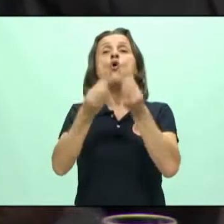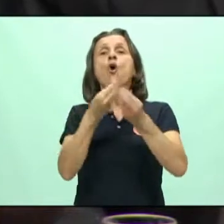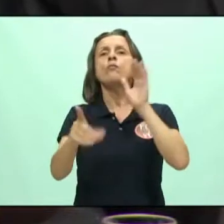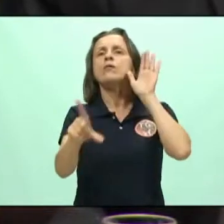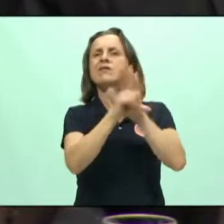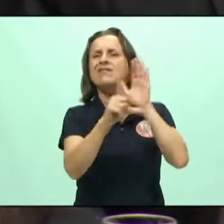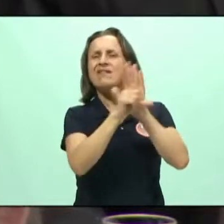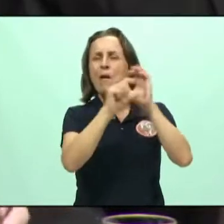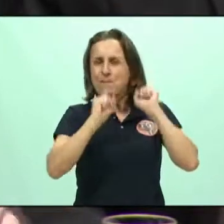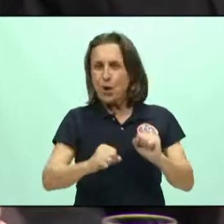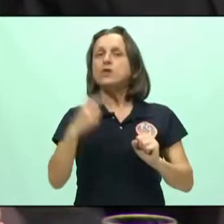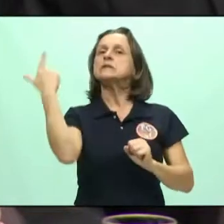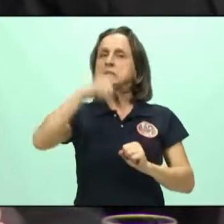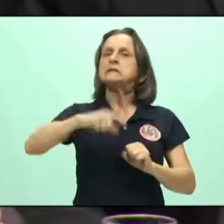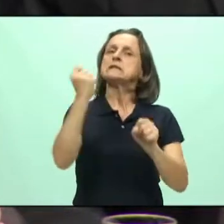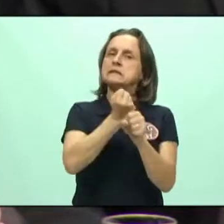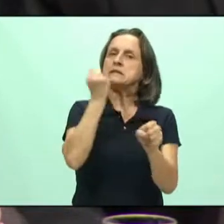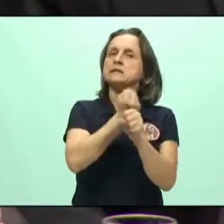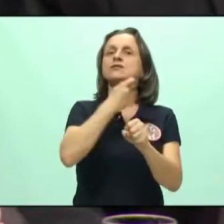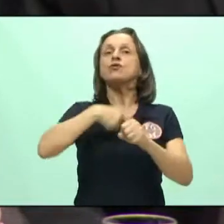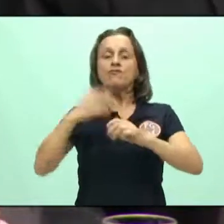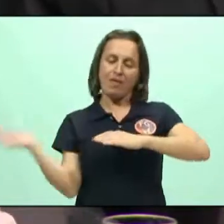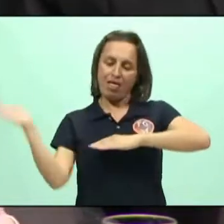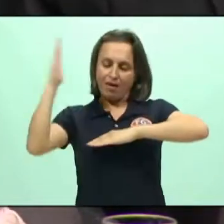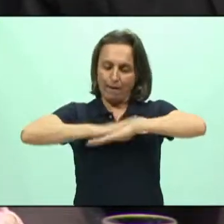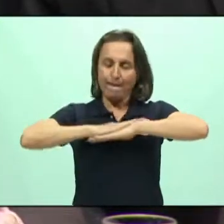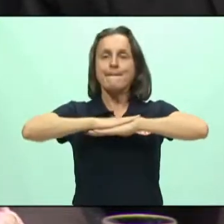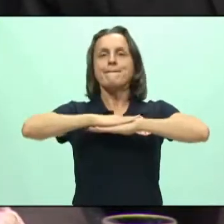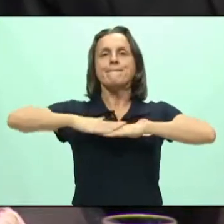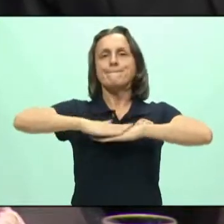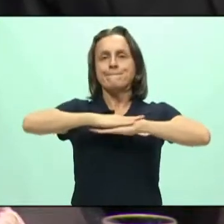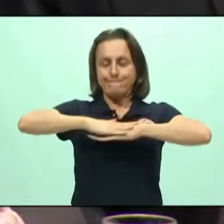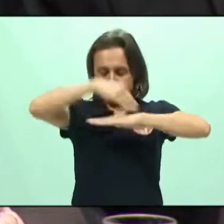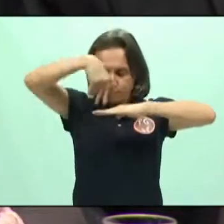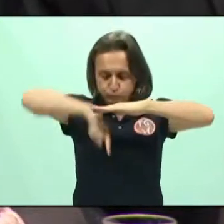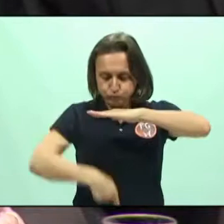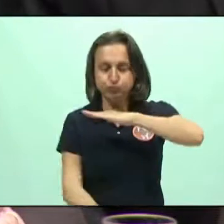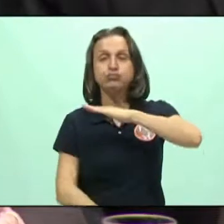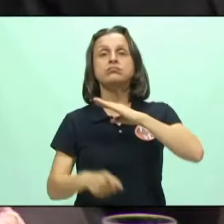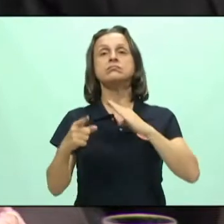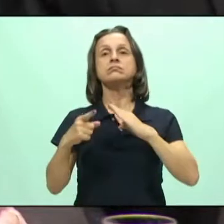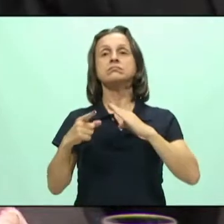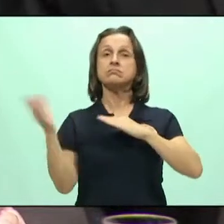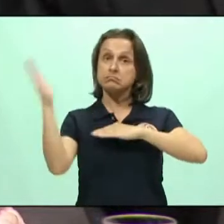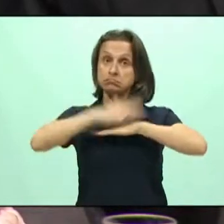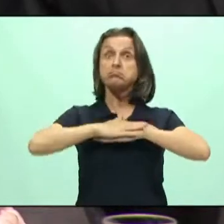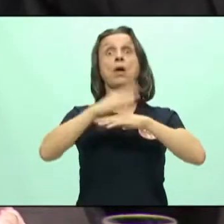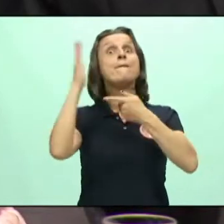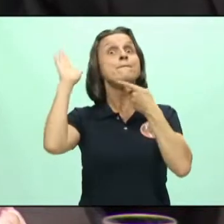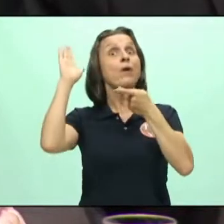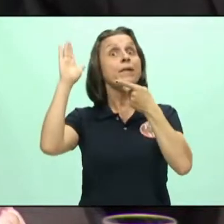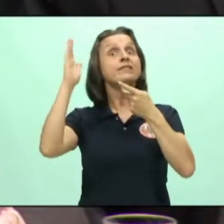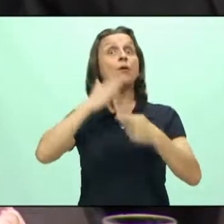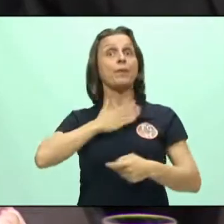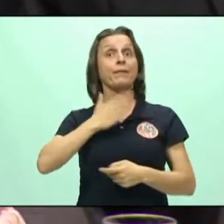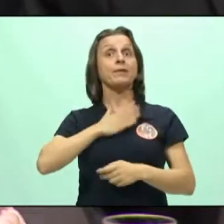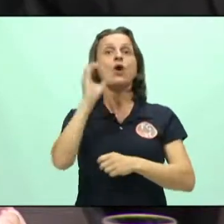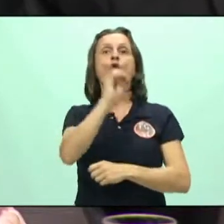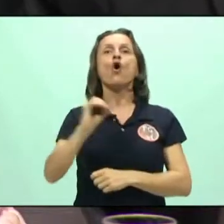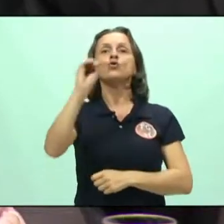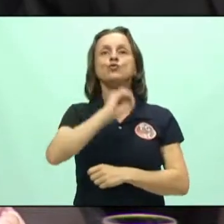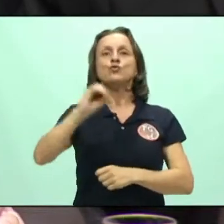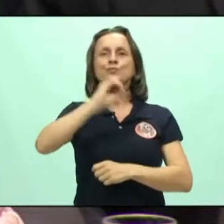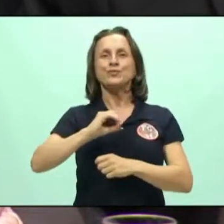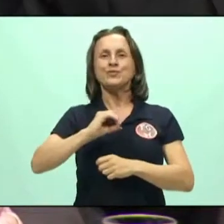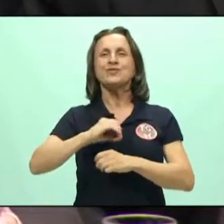retomar os trabalhos para fechar o buraco e aí ele me prometeu que em Outubro eles estariam fechando o buraco Hoje os